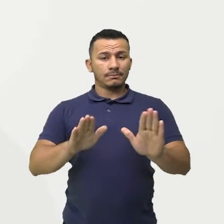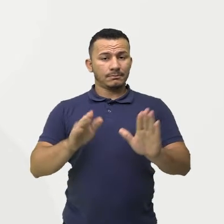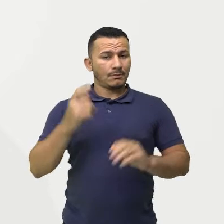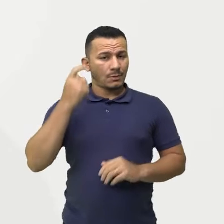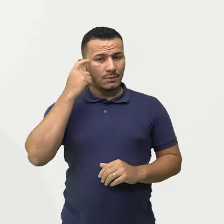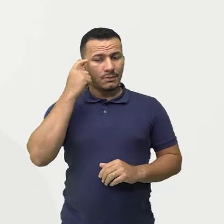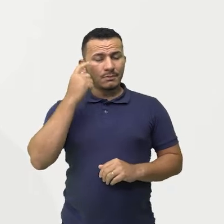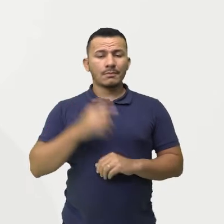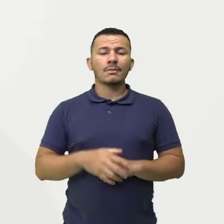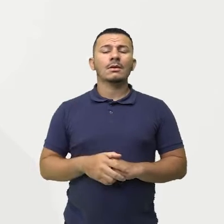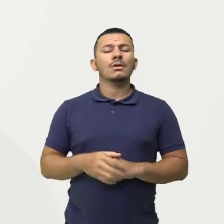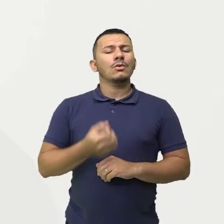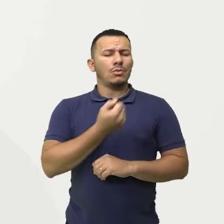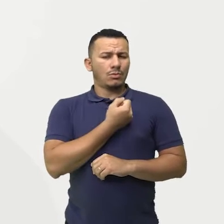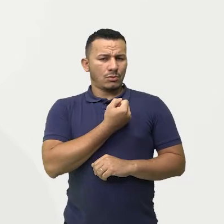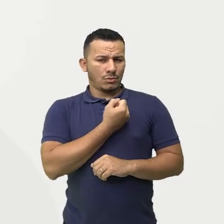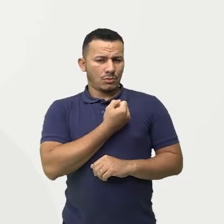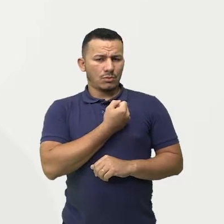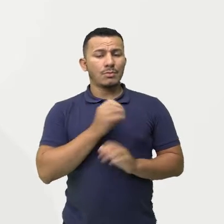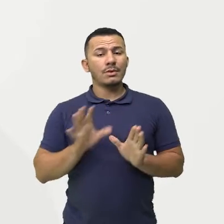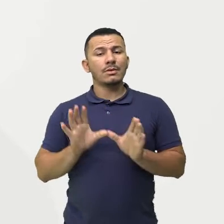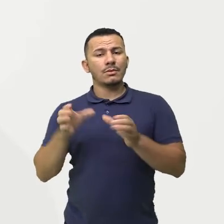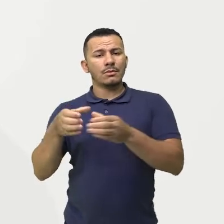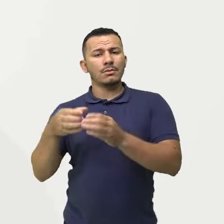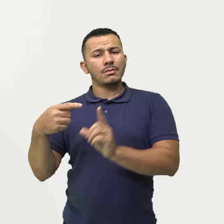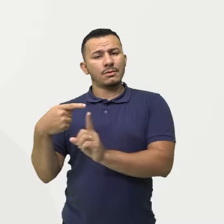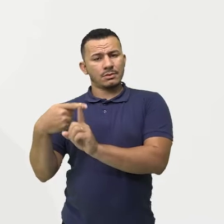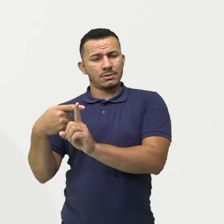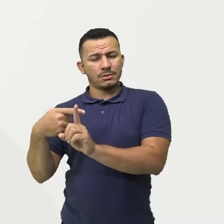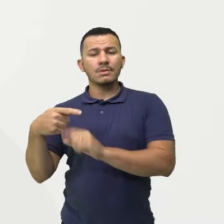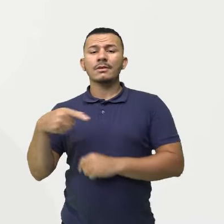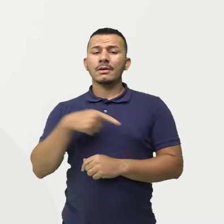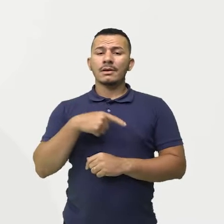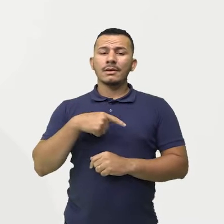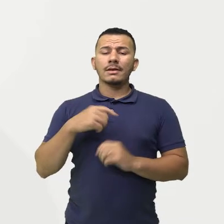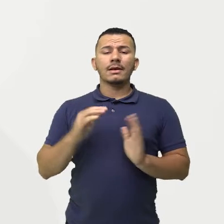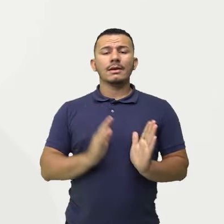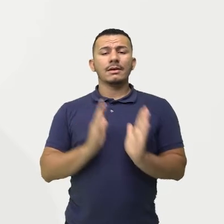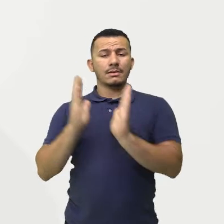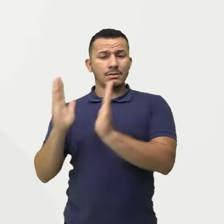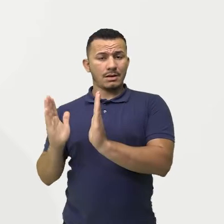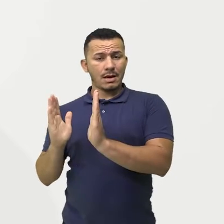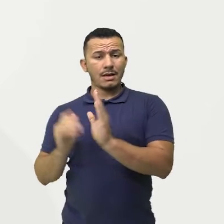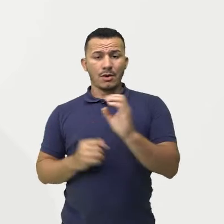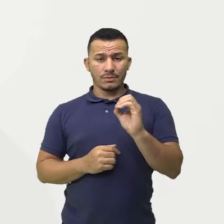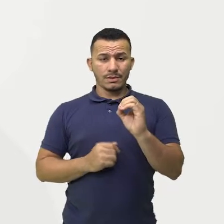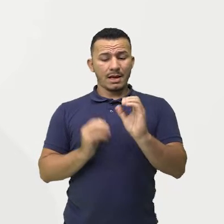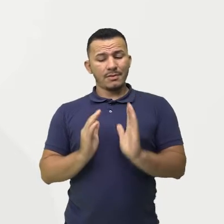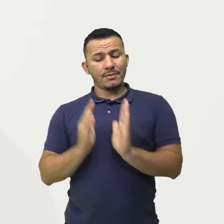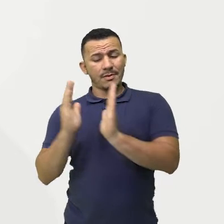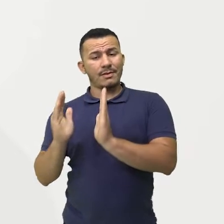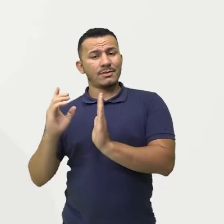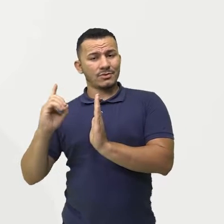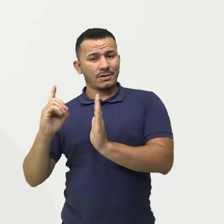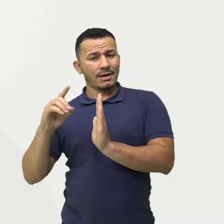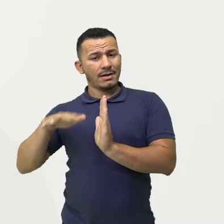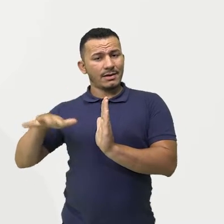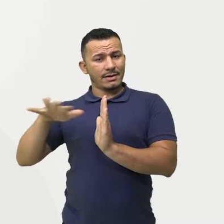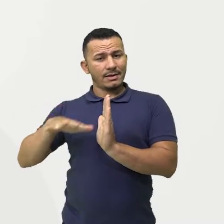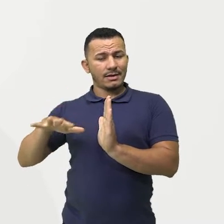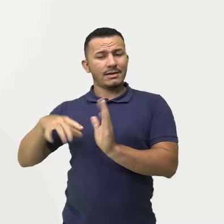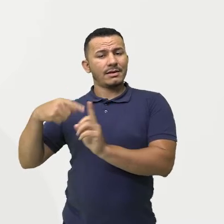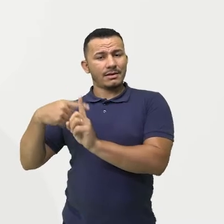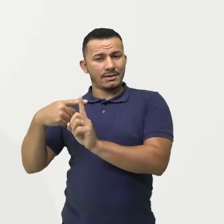Lembrando que os números positivos, eles ficam o quê? À direita da origem,